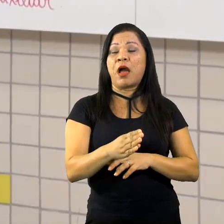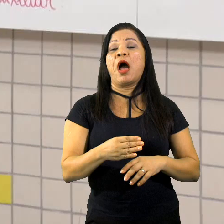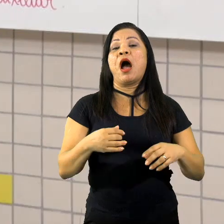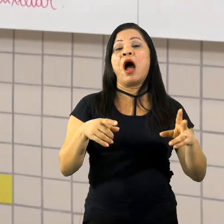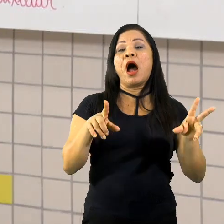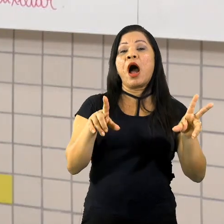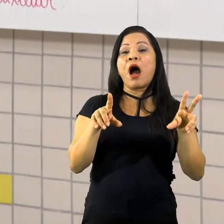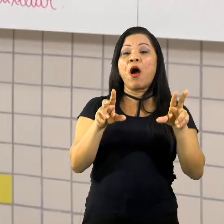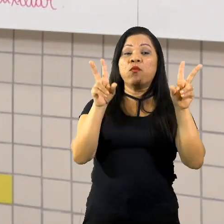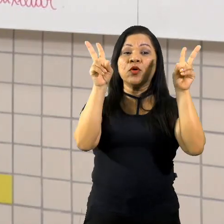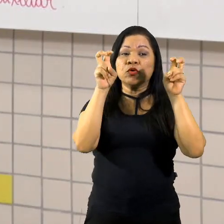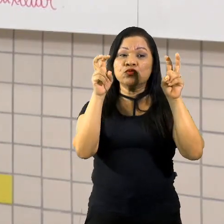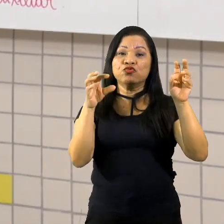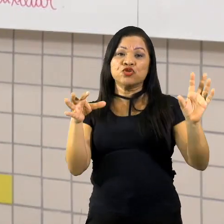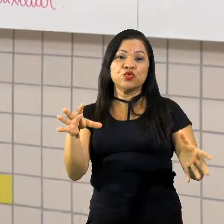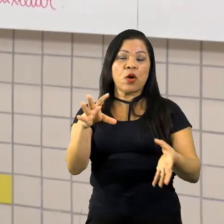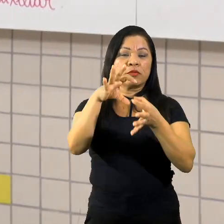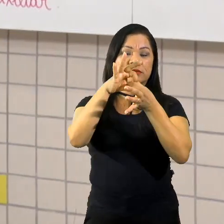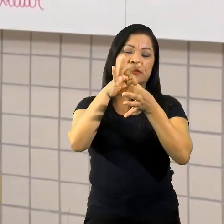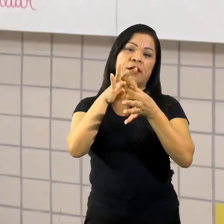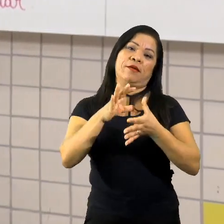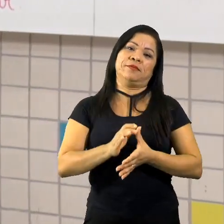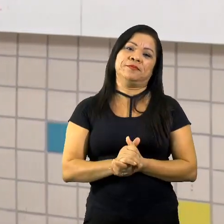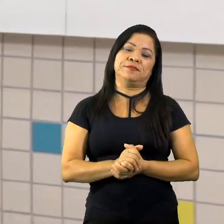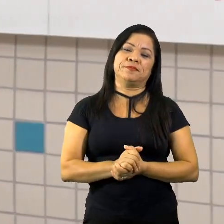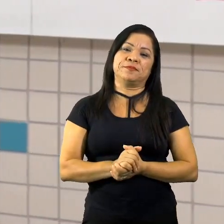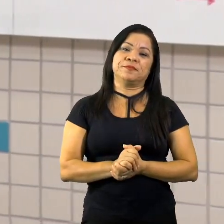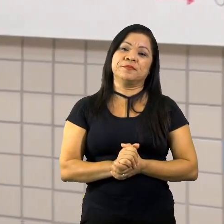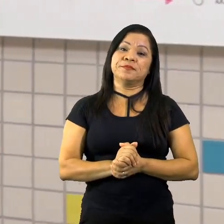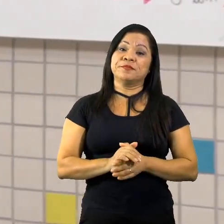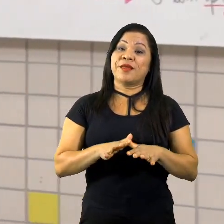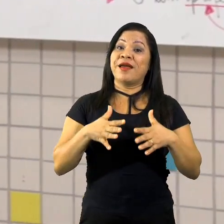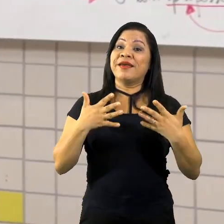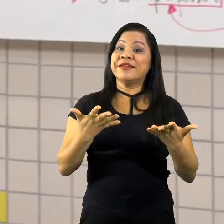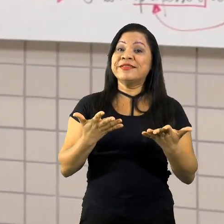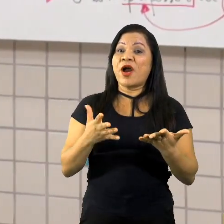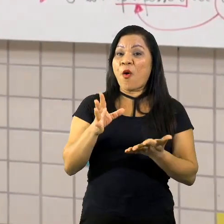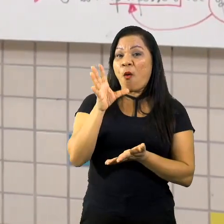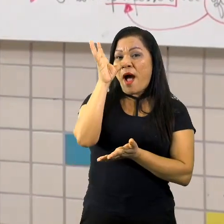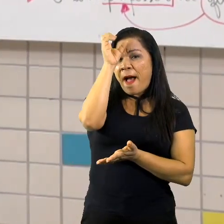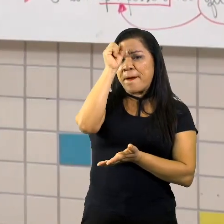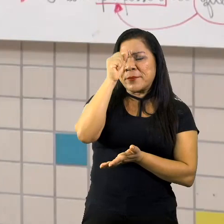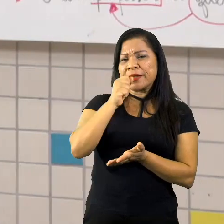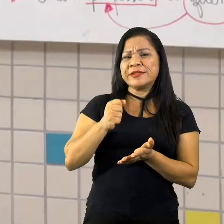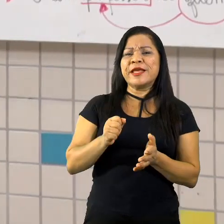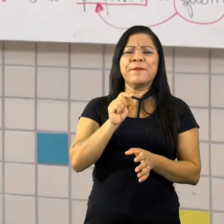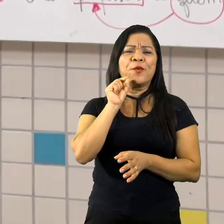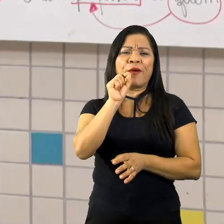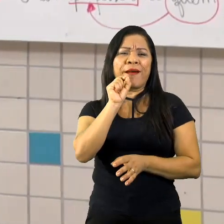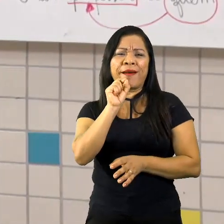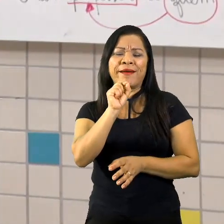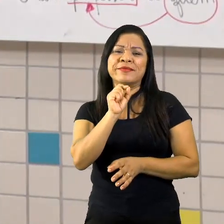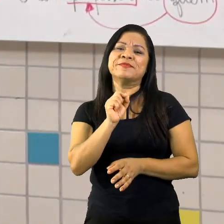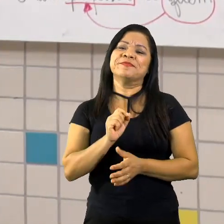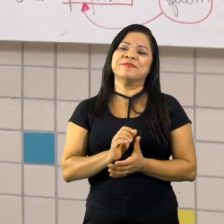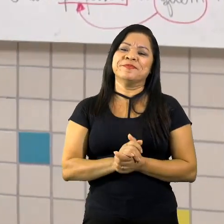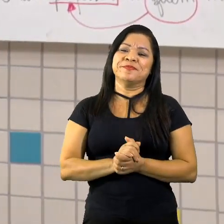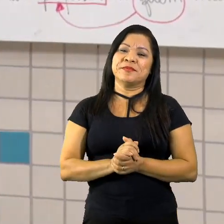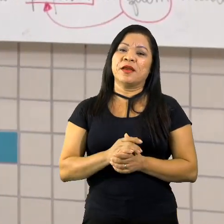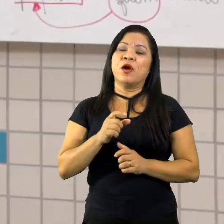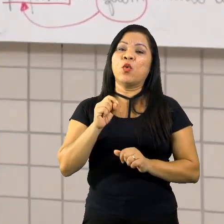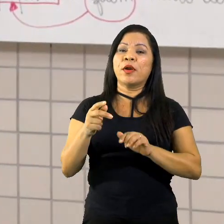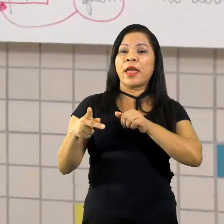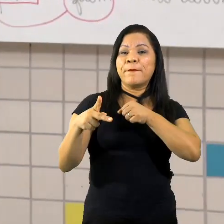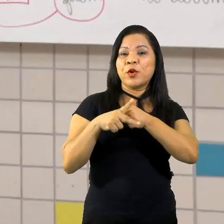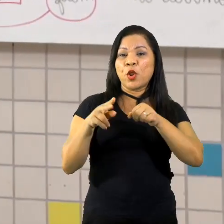parágrafo introdutório. O que nós aprendemos mais? Sobre o pronome relativo. Então, o que é o